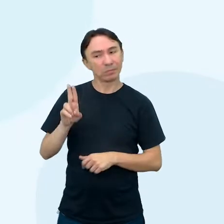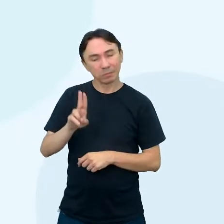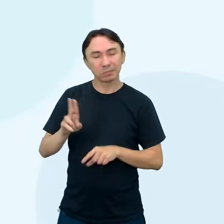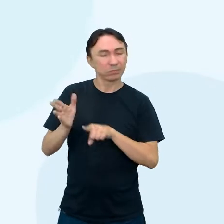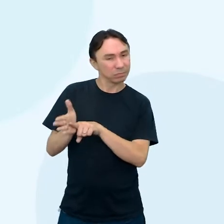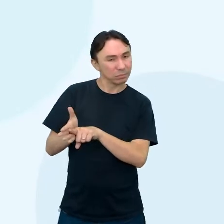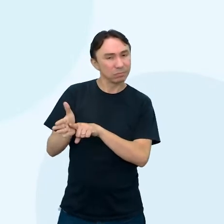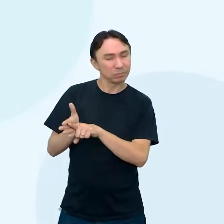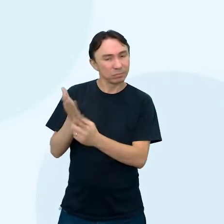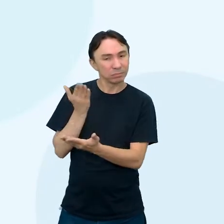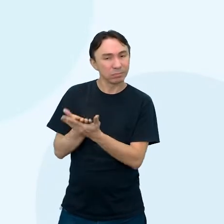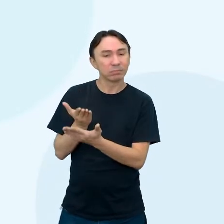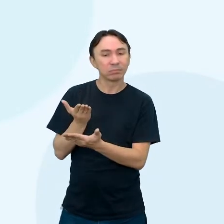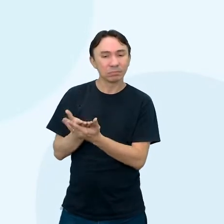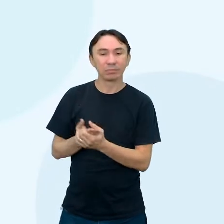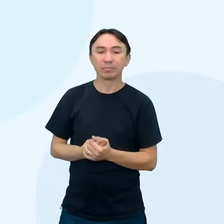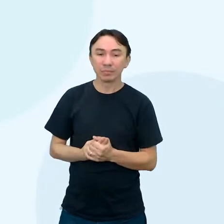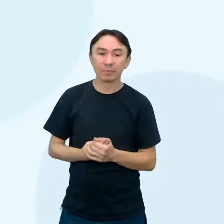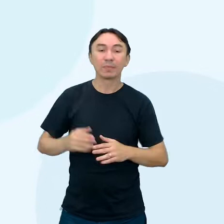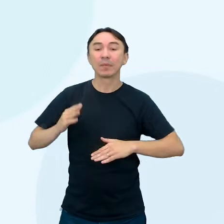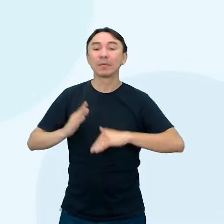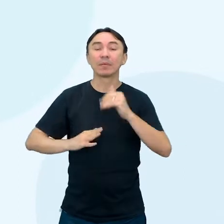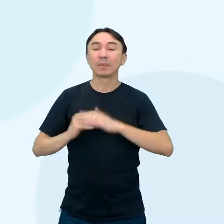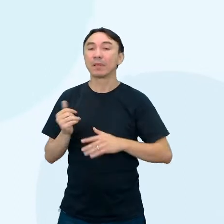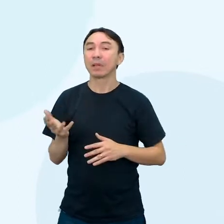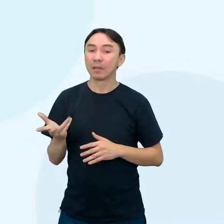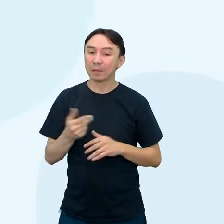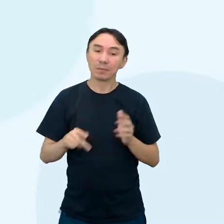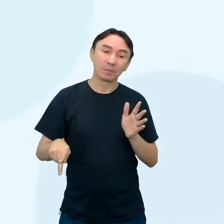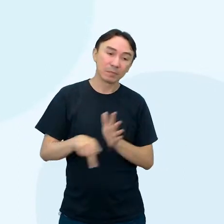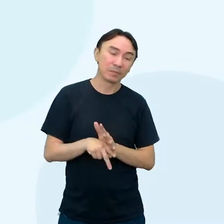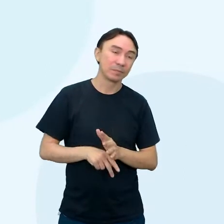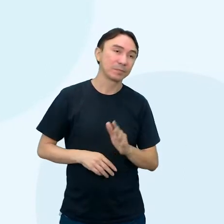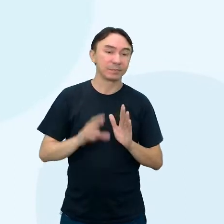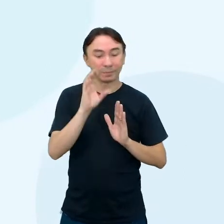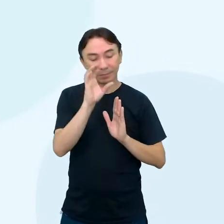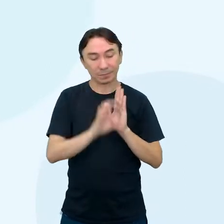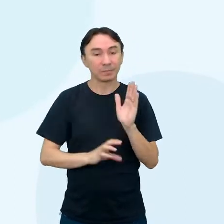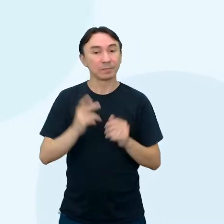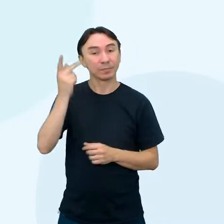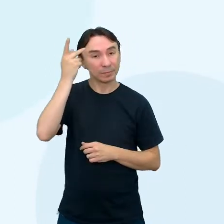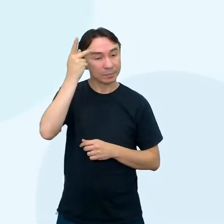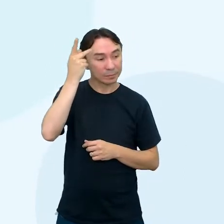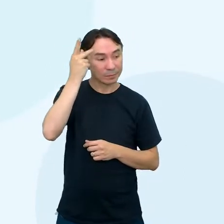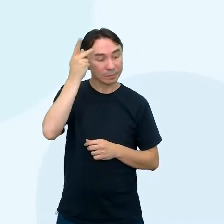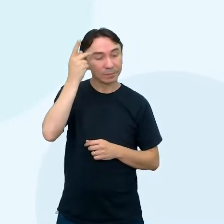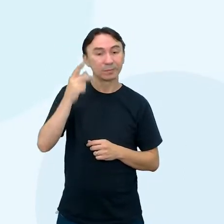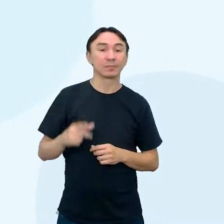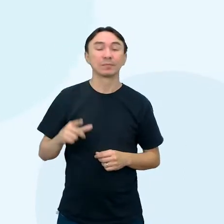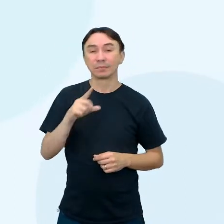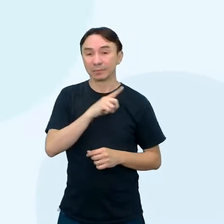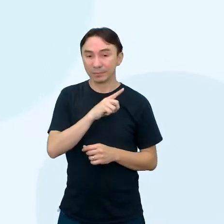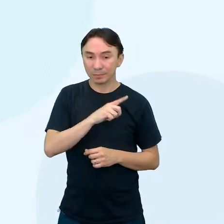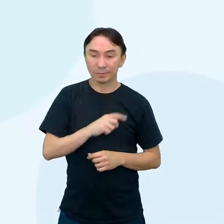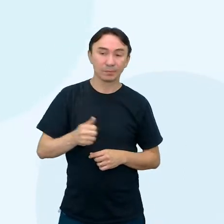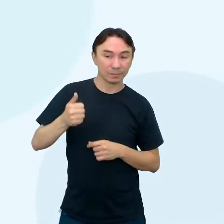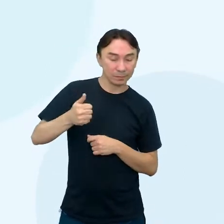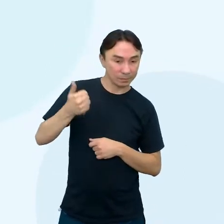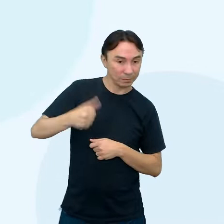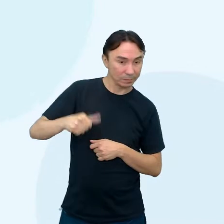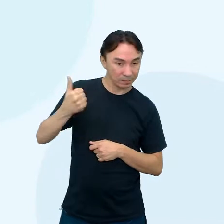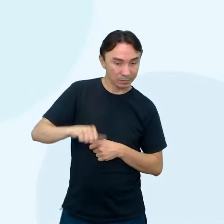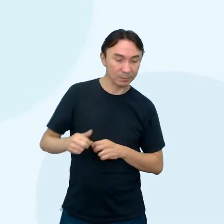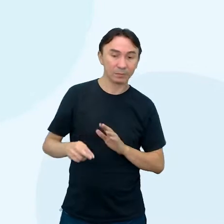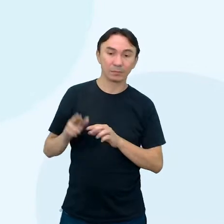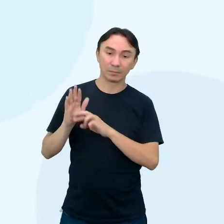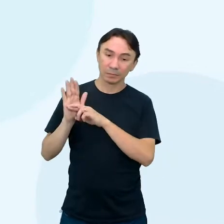à habilidade no currículo paulista. Aí nós vamos analisar e representar com ou sem